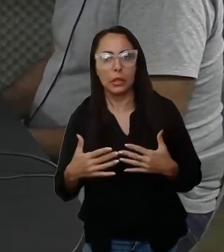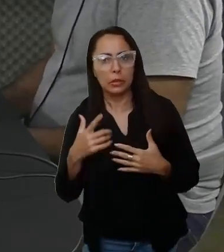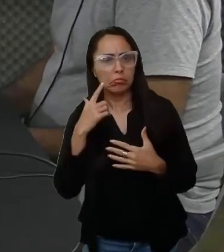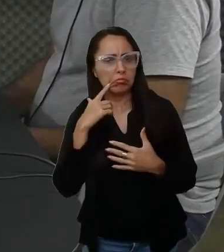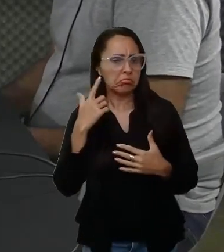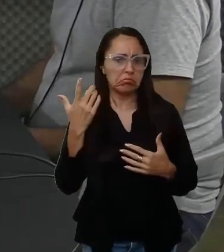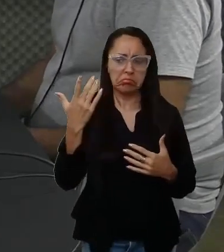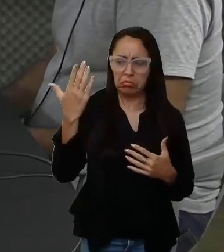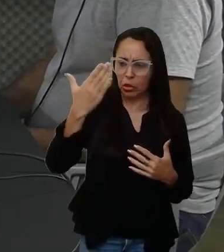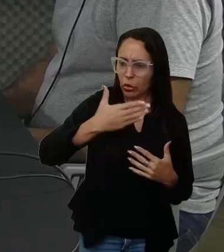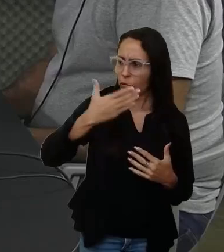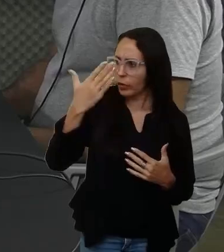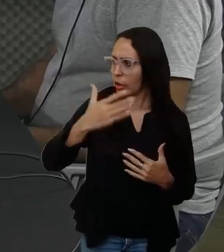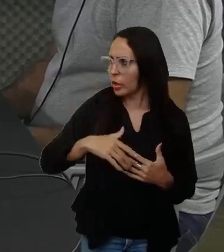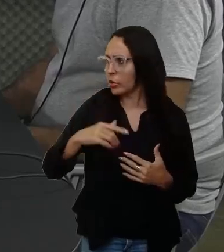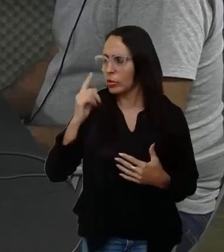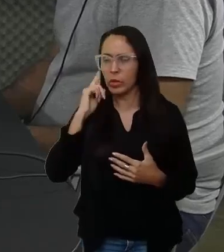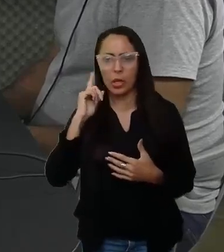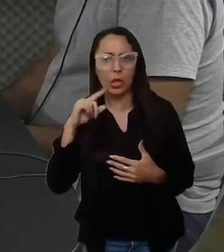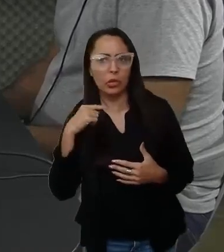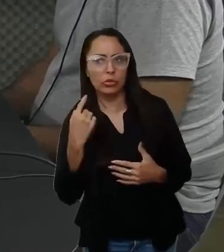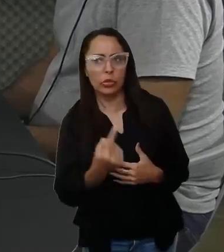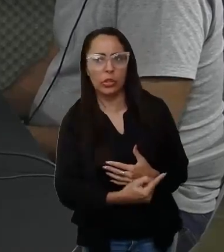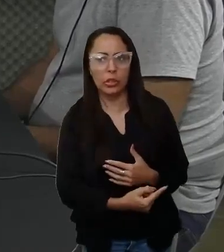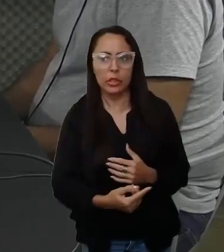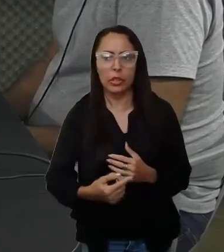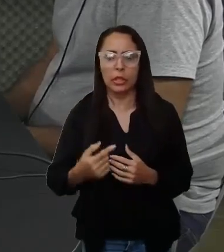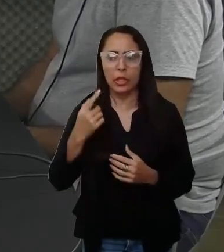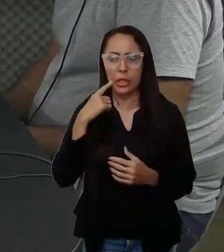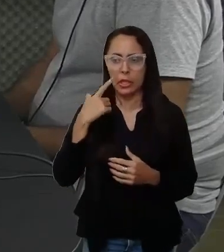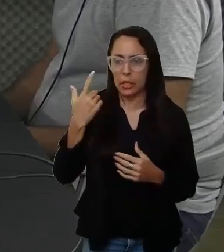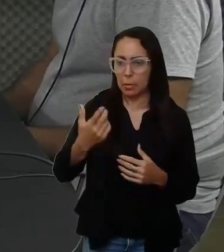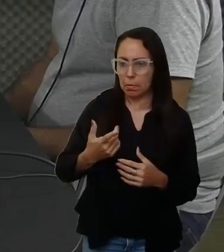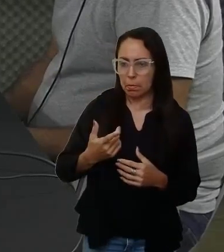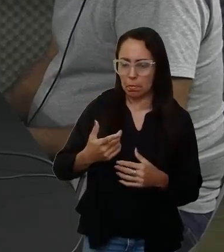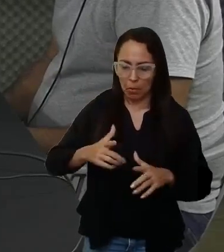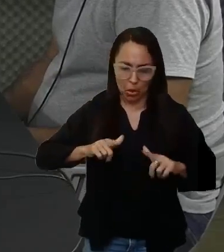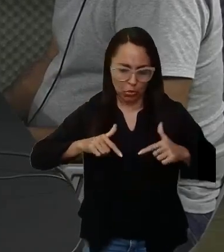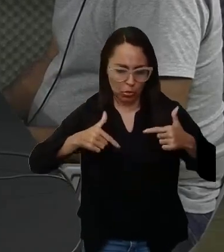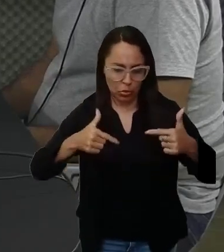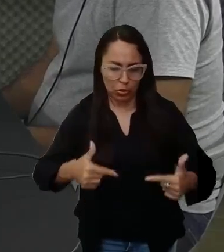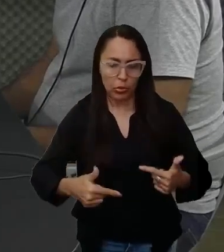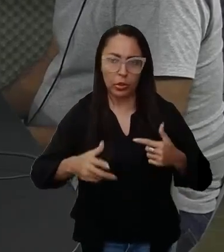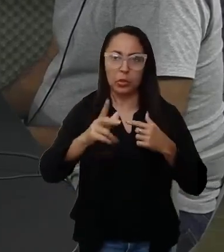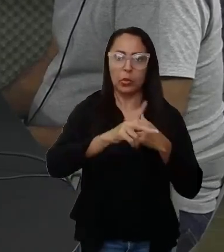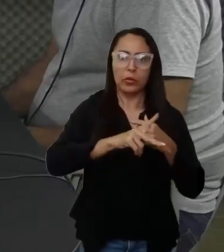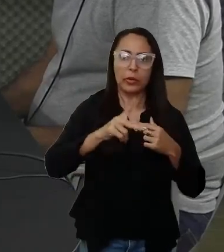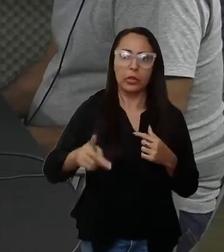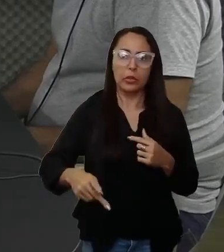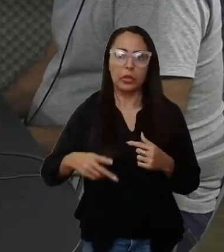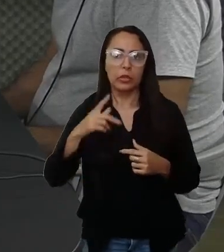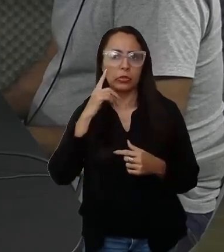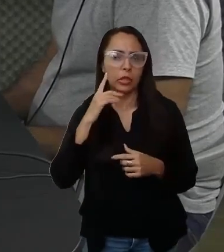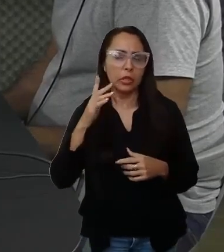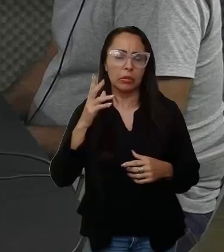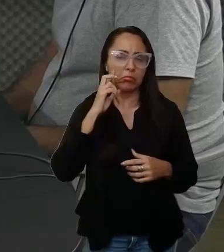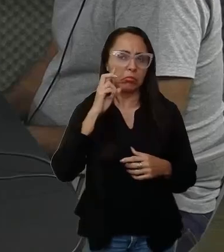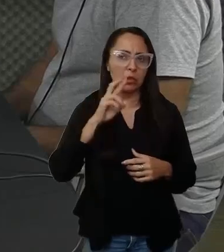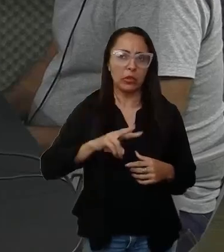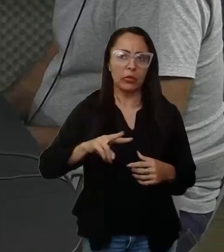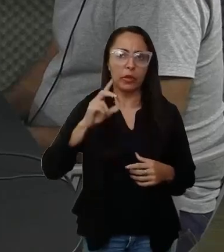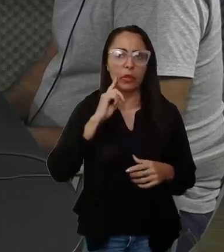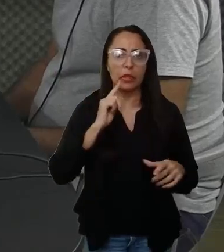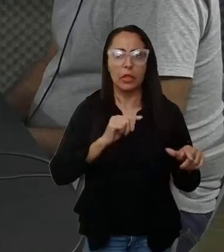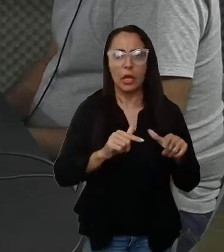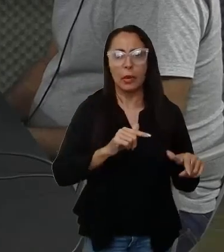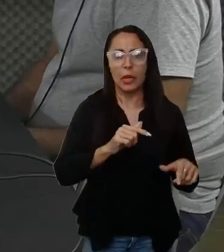vejo, a gente que está nessa militância de professor na educação, a gente não vê outra forma que não seja trabalhar com os